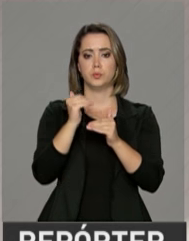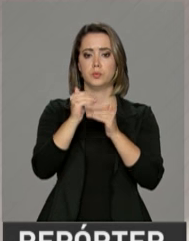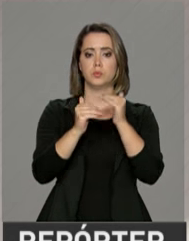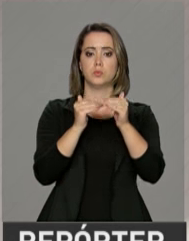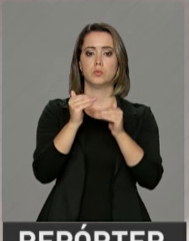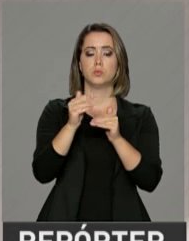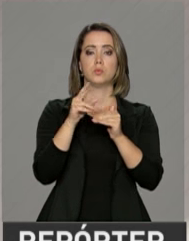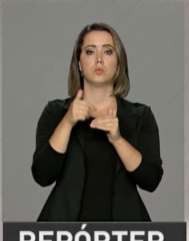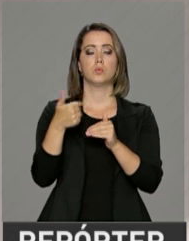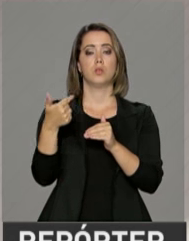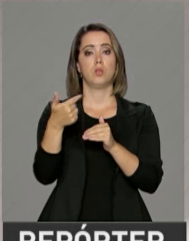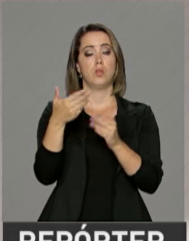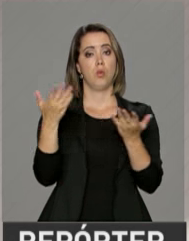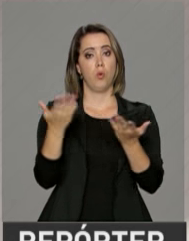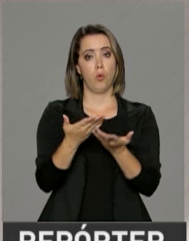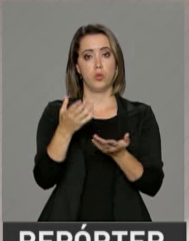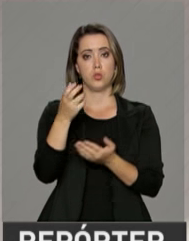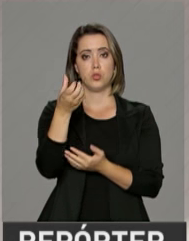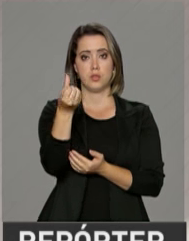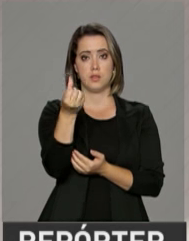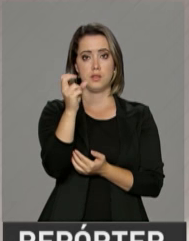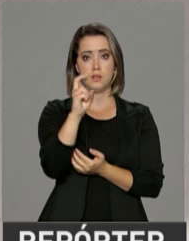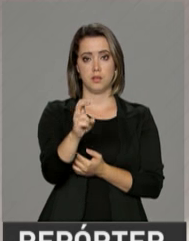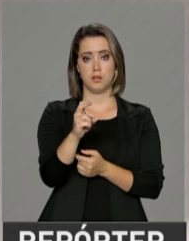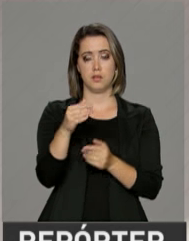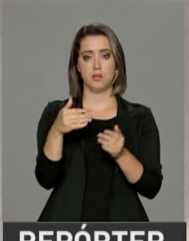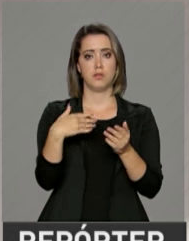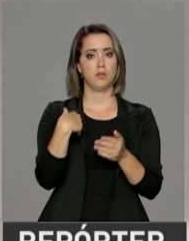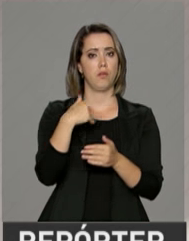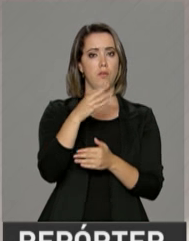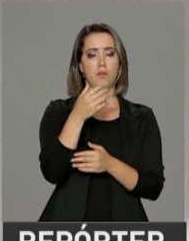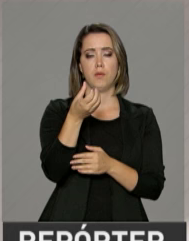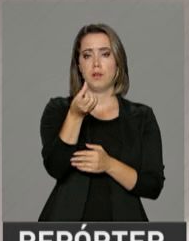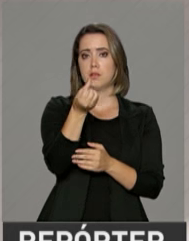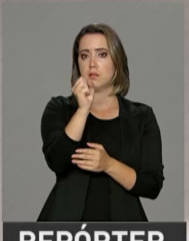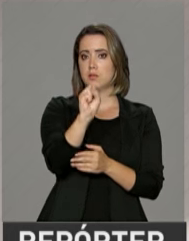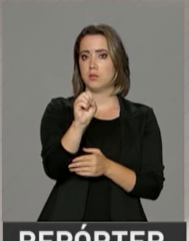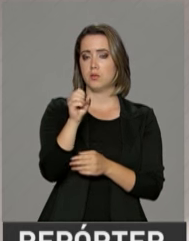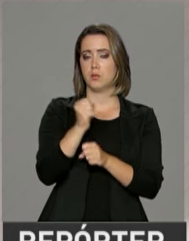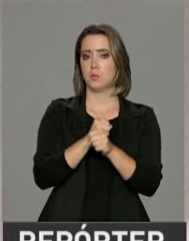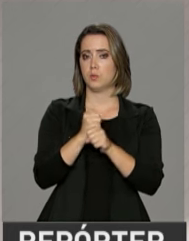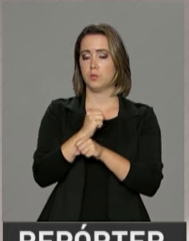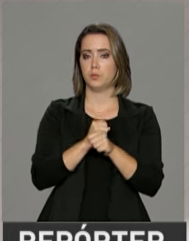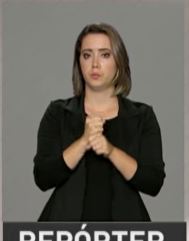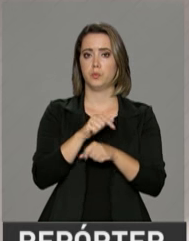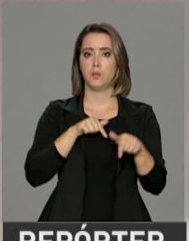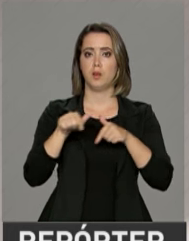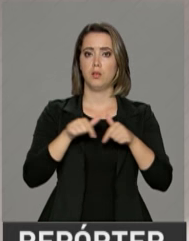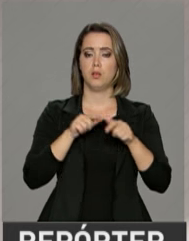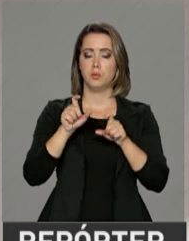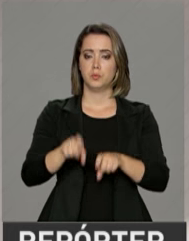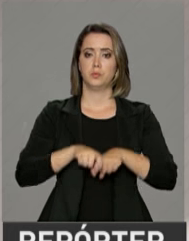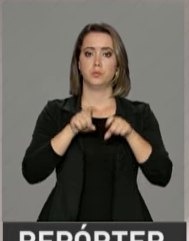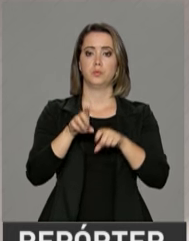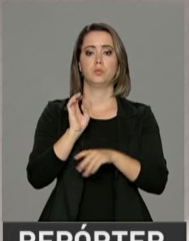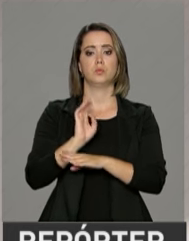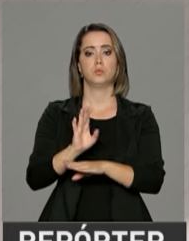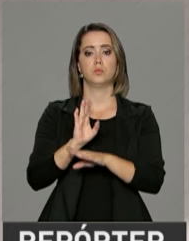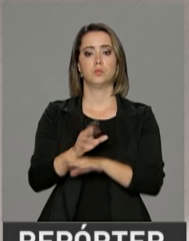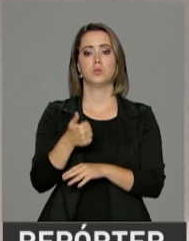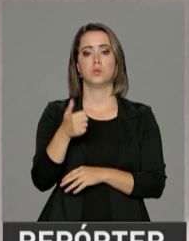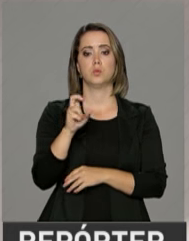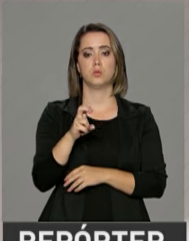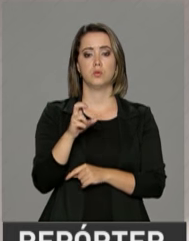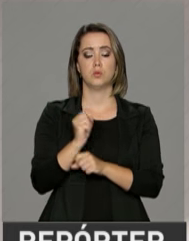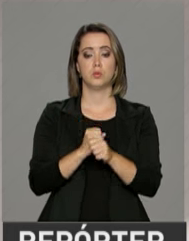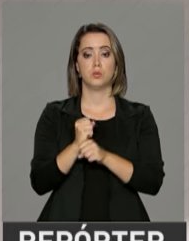gradativa dos atuais 65 para 68 anos. Trabalhadores rurais terão de contribuir por 15